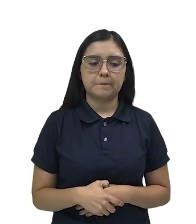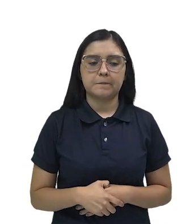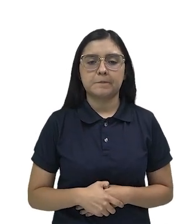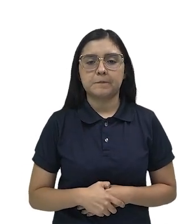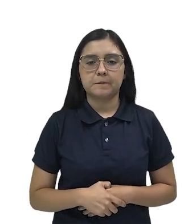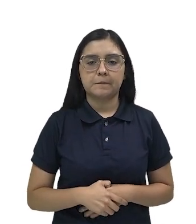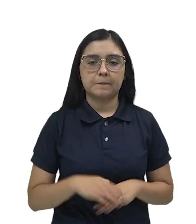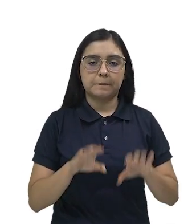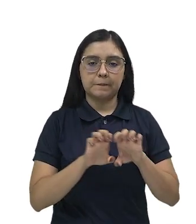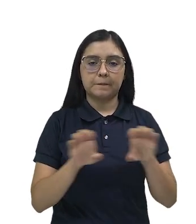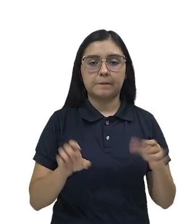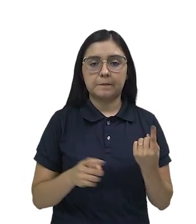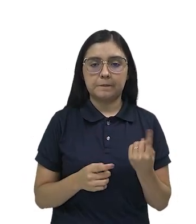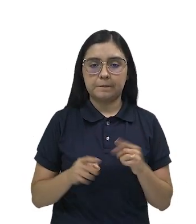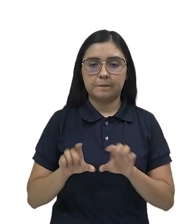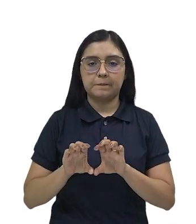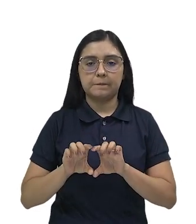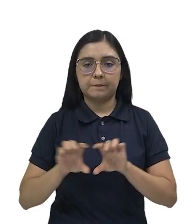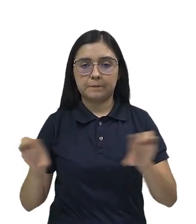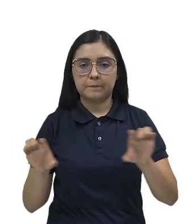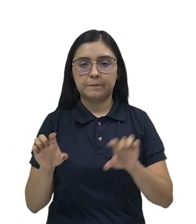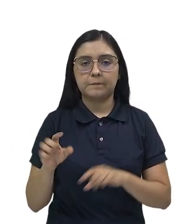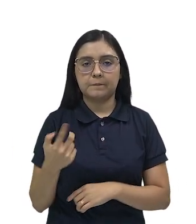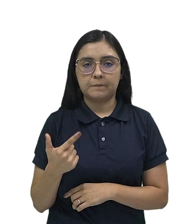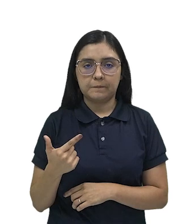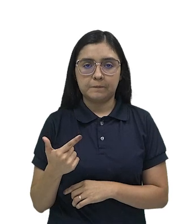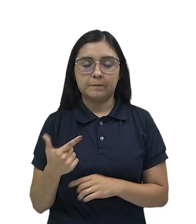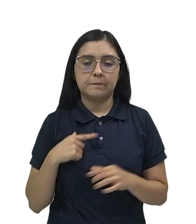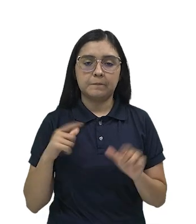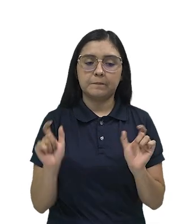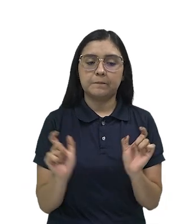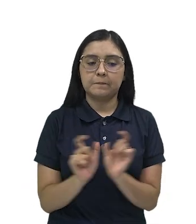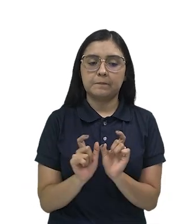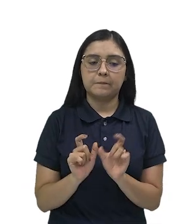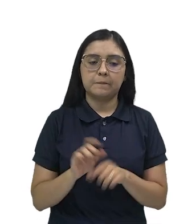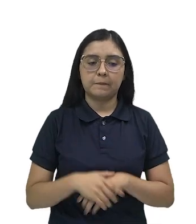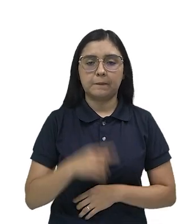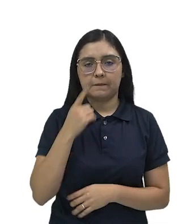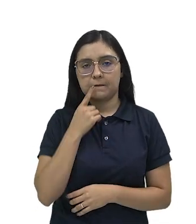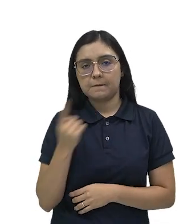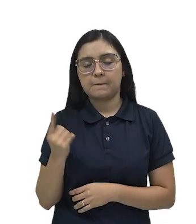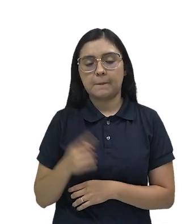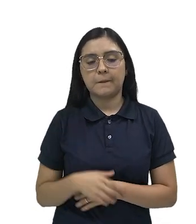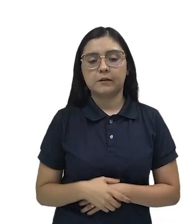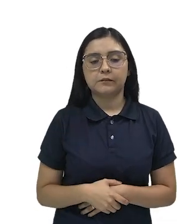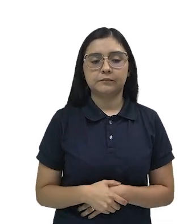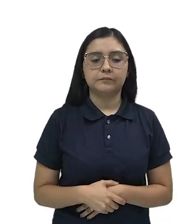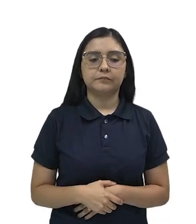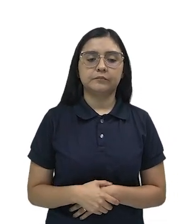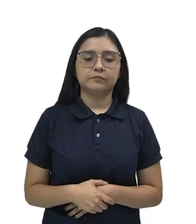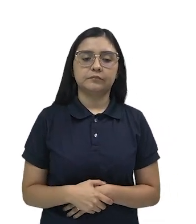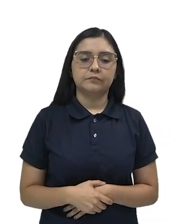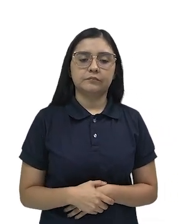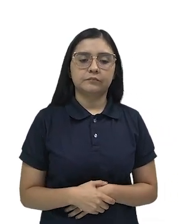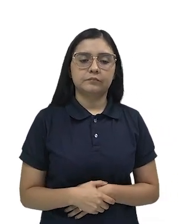a equação 1, que está aqui, ó, x mais y igual a